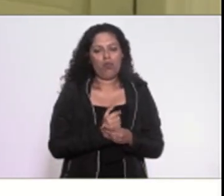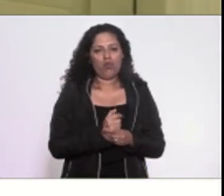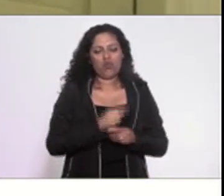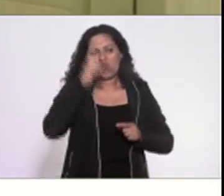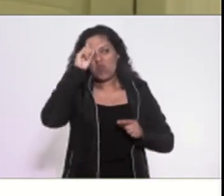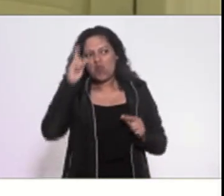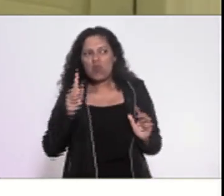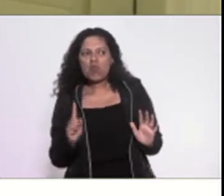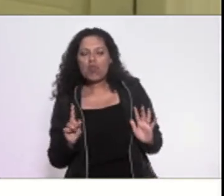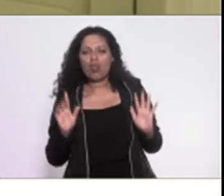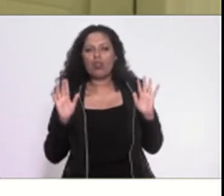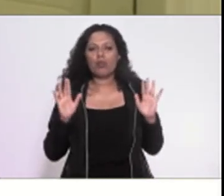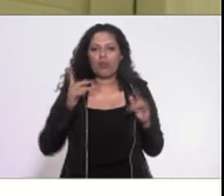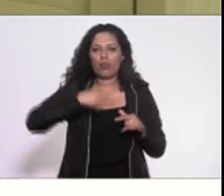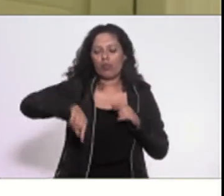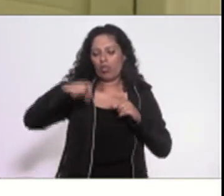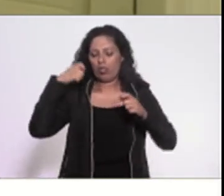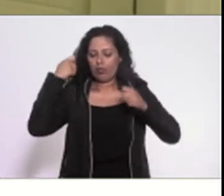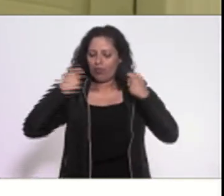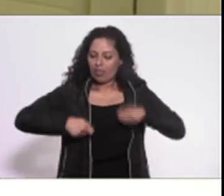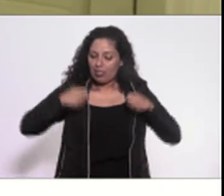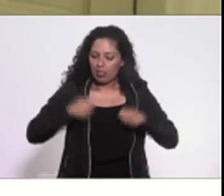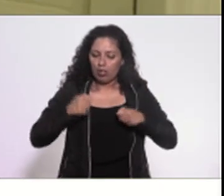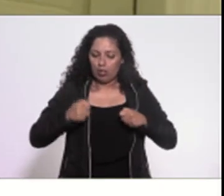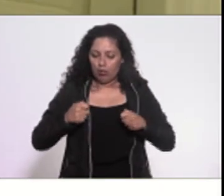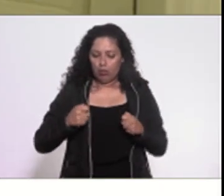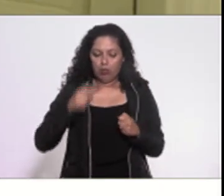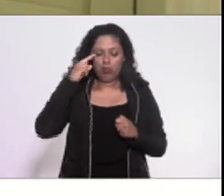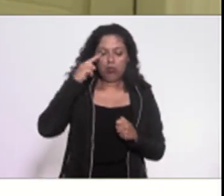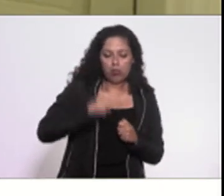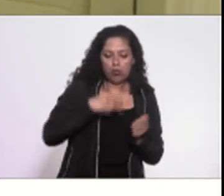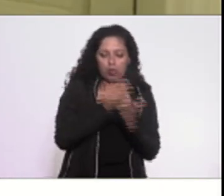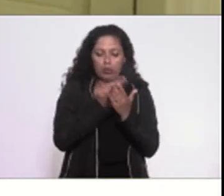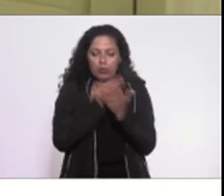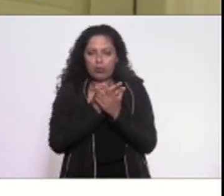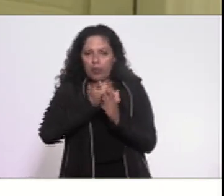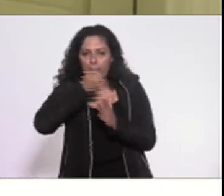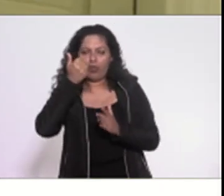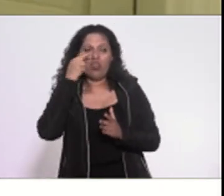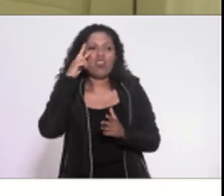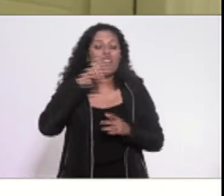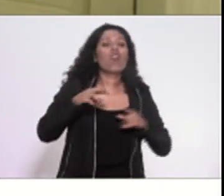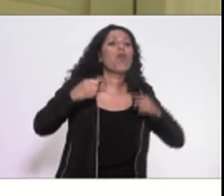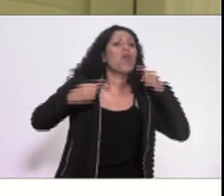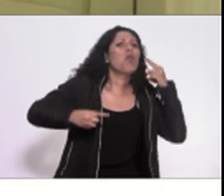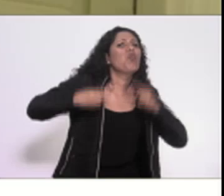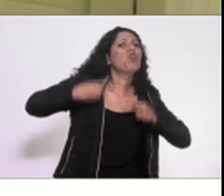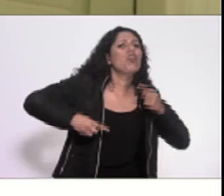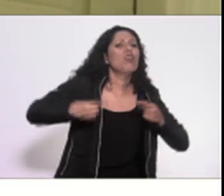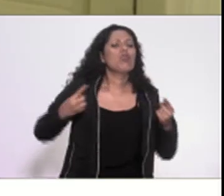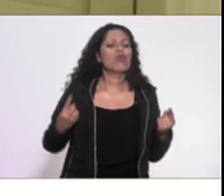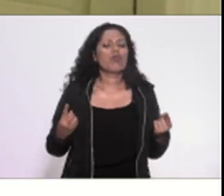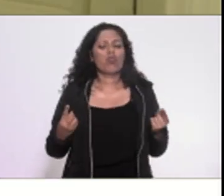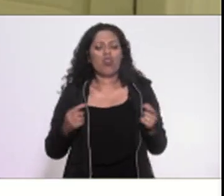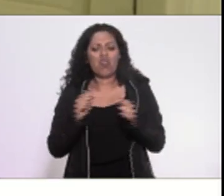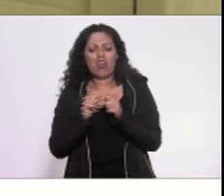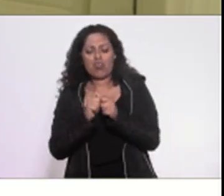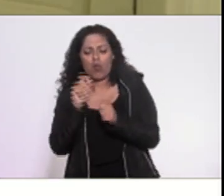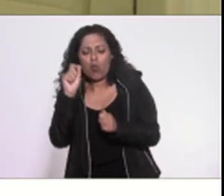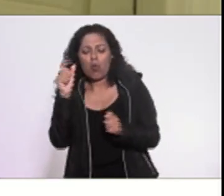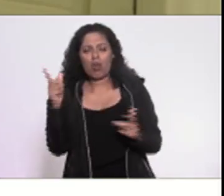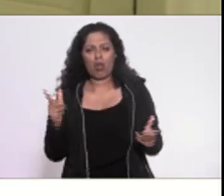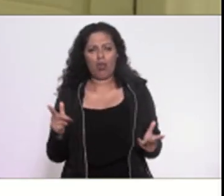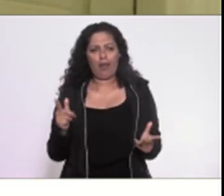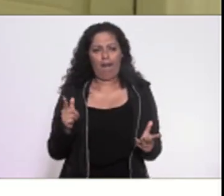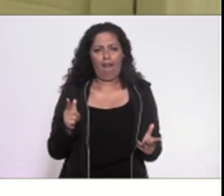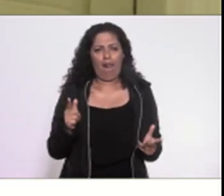sei, acho que precisamos nos apropriar um pouco mais e ver que política é essa e